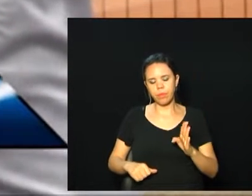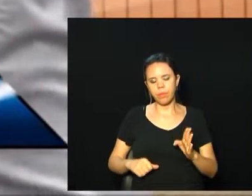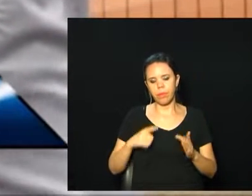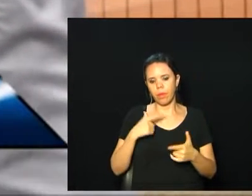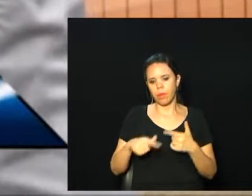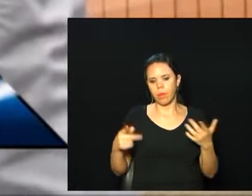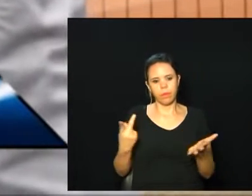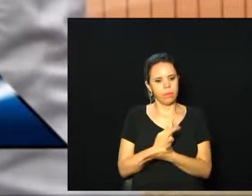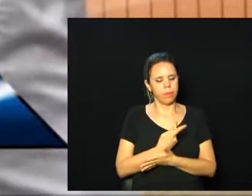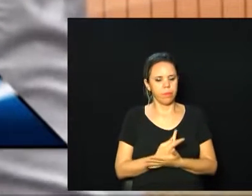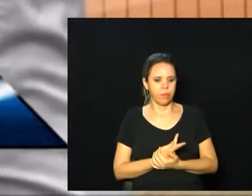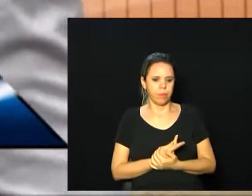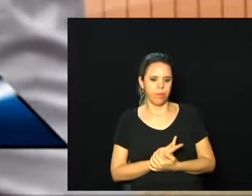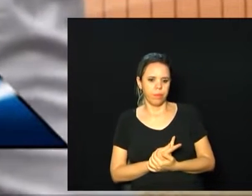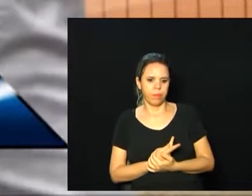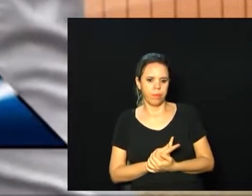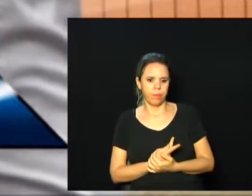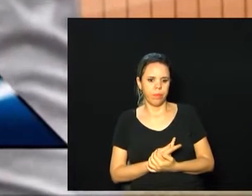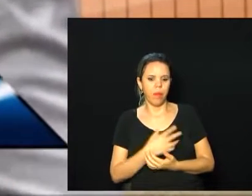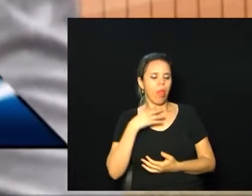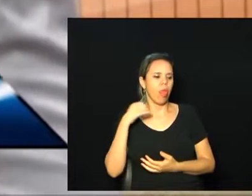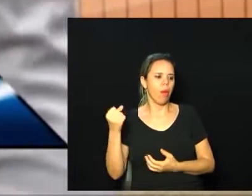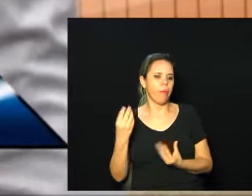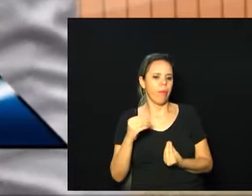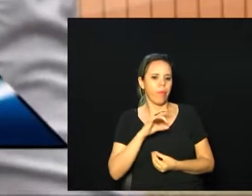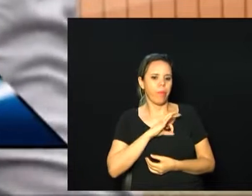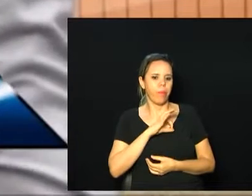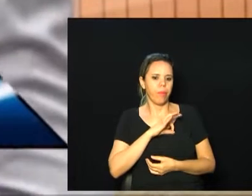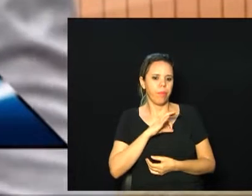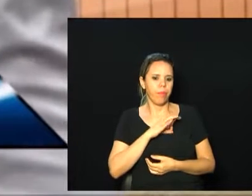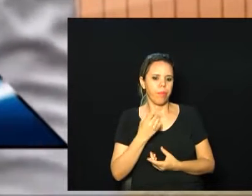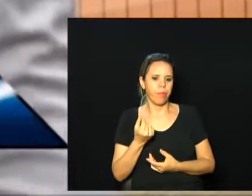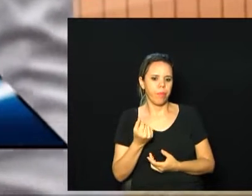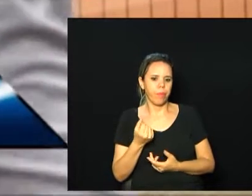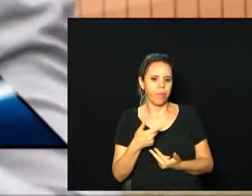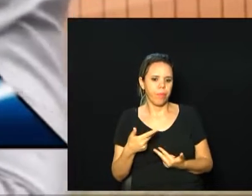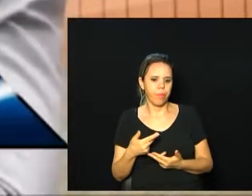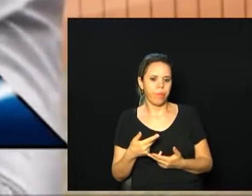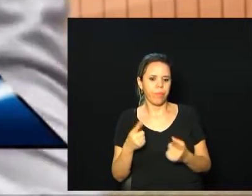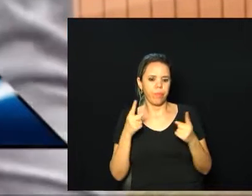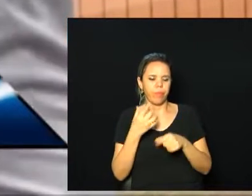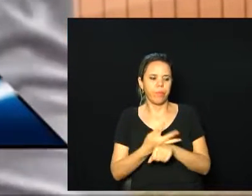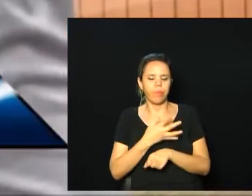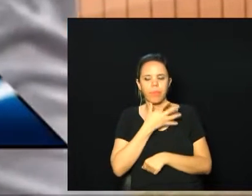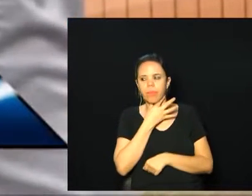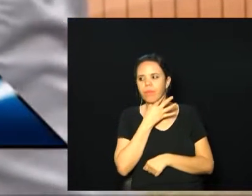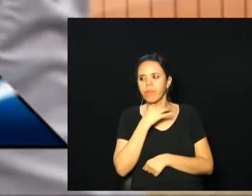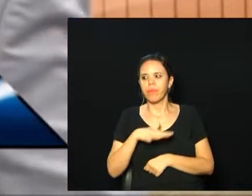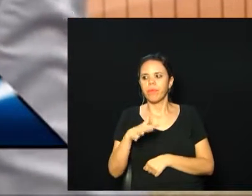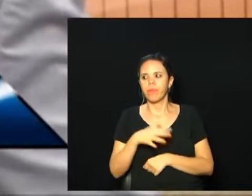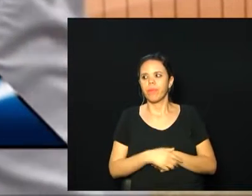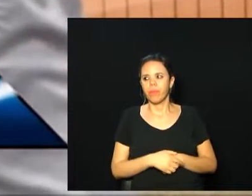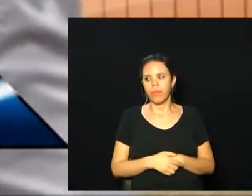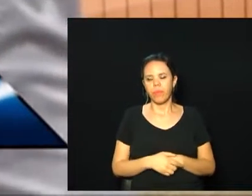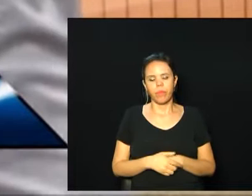que não está compatível. Tem policiais hoje se suicidando, passando por problemas financeiros, com uma série de dificuldades em todas as áreas.